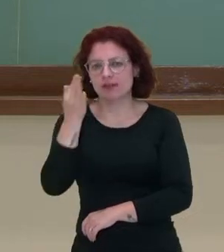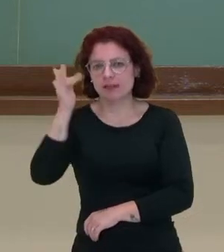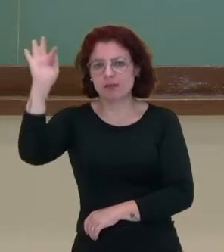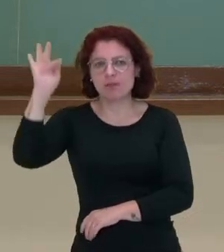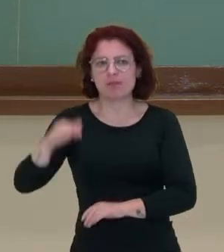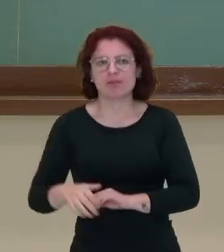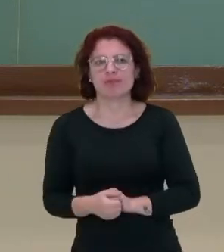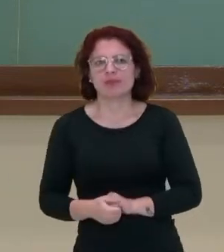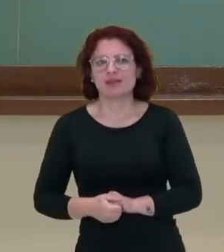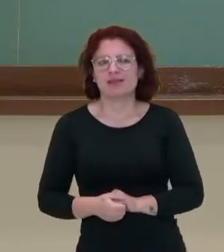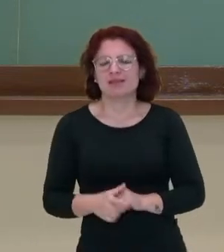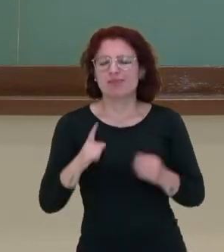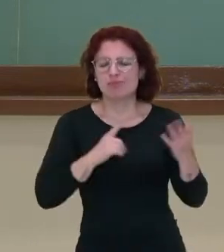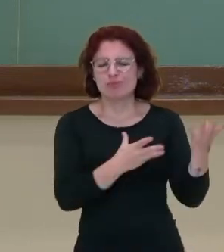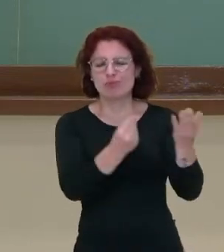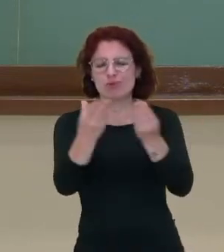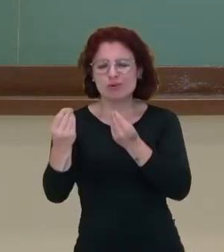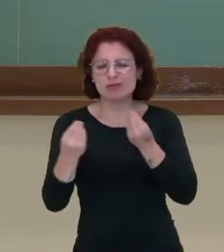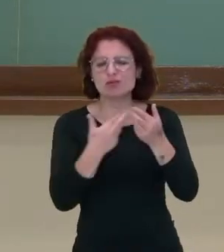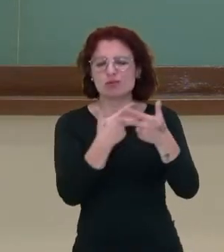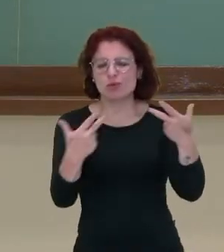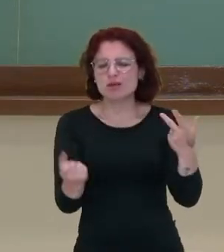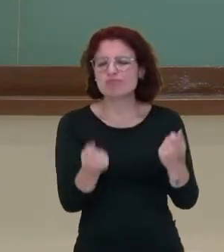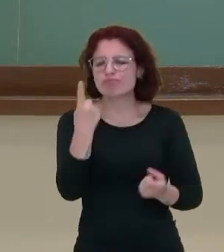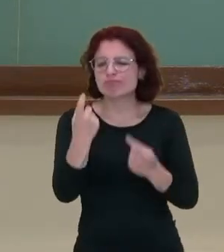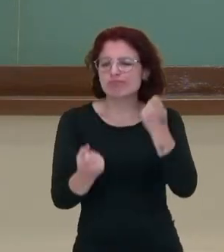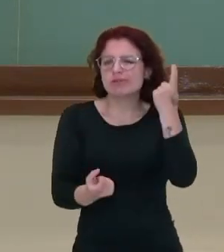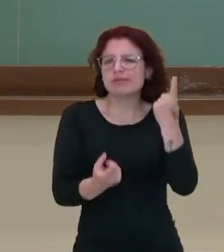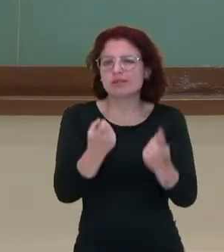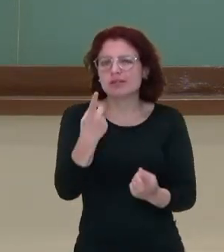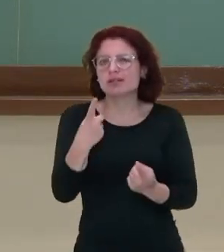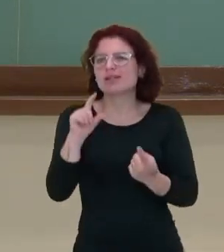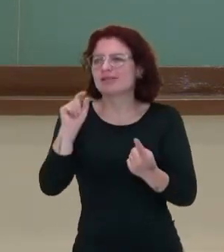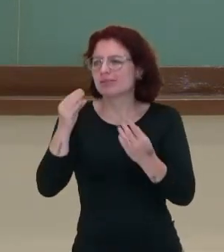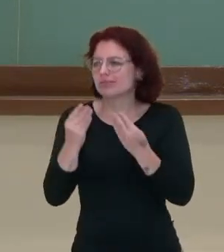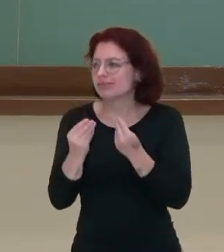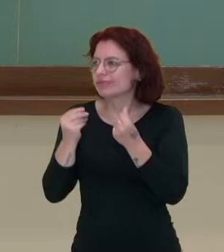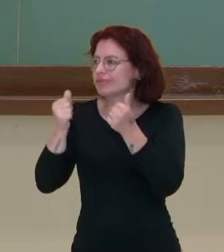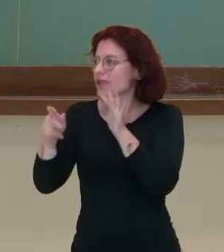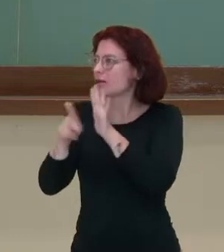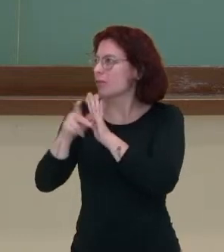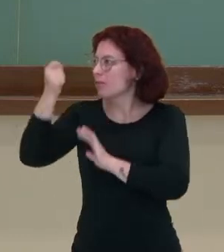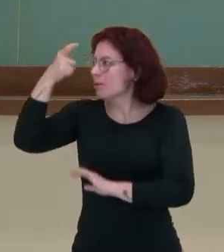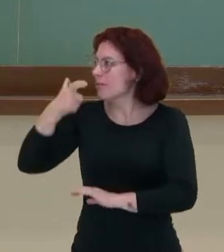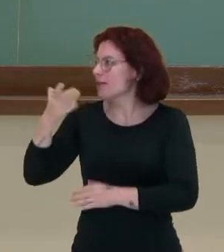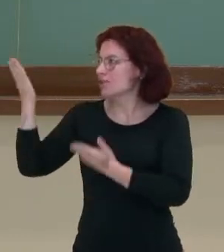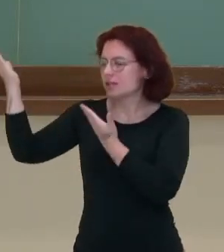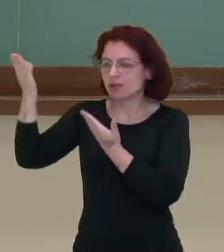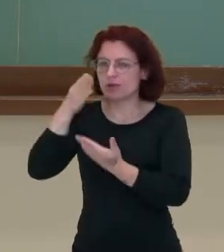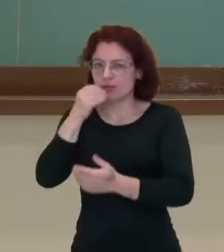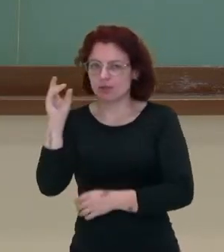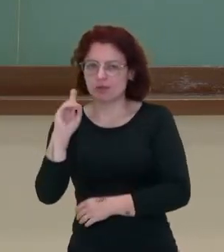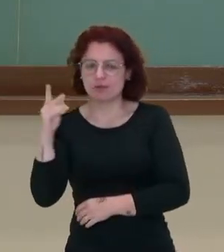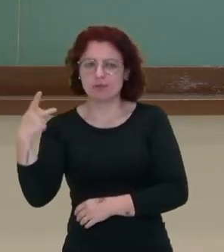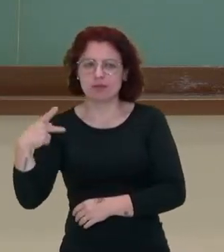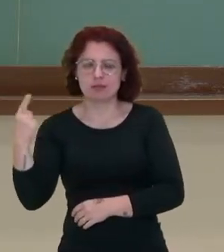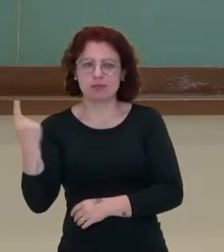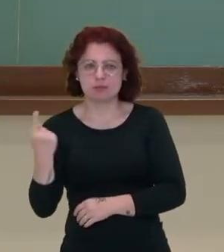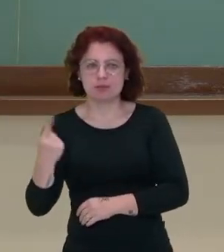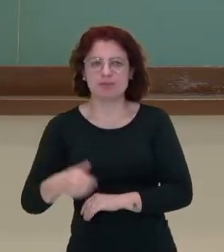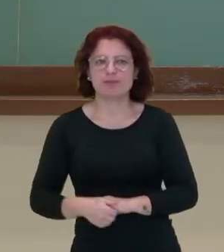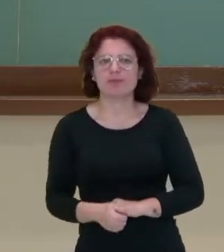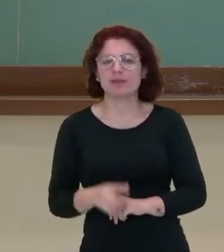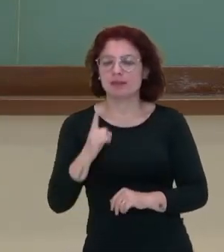imagem política de Dom Pedro, entre eles o autoritarismo. Dom Pedro I, ele vai impor